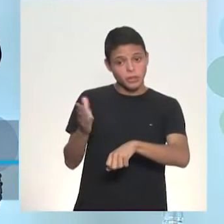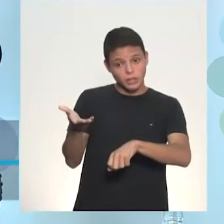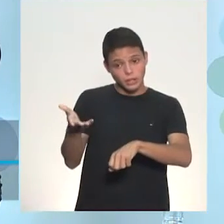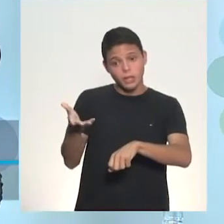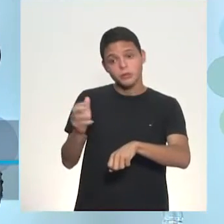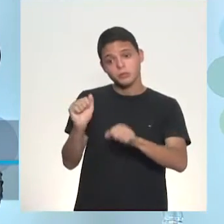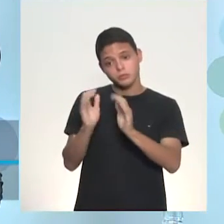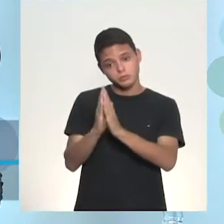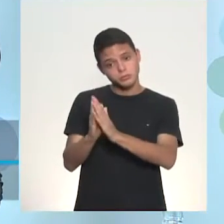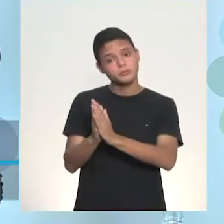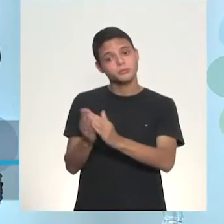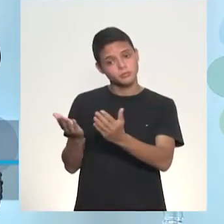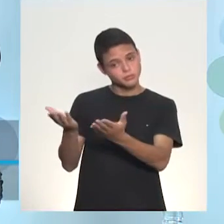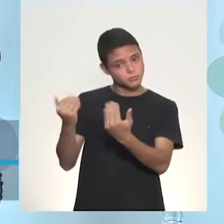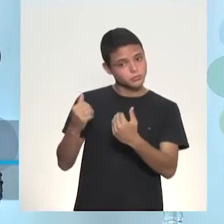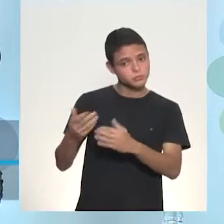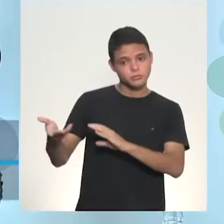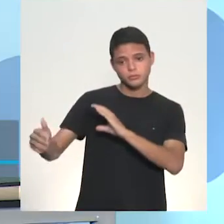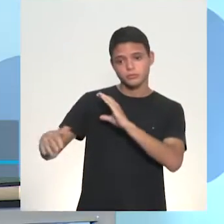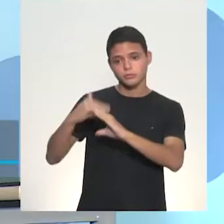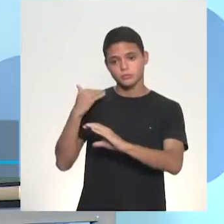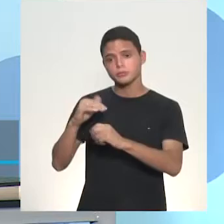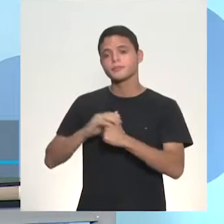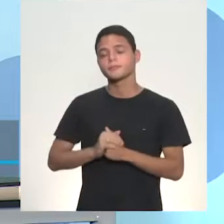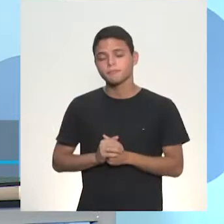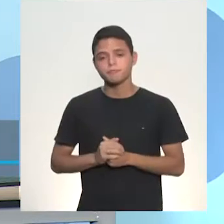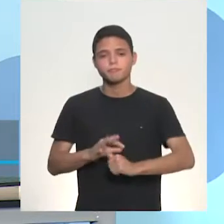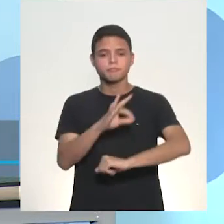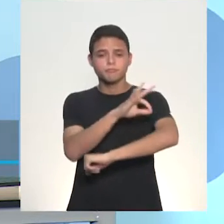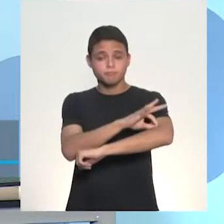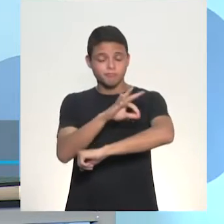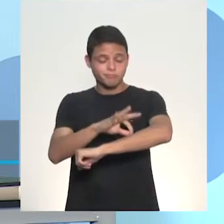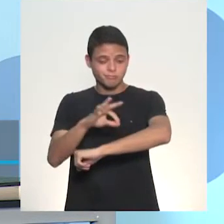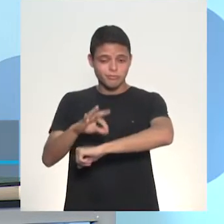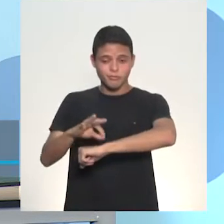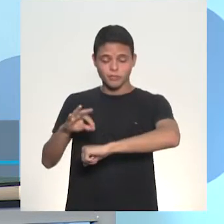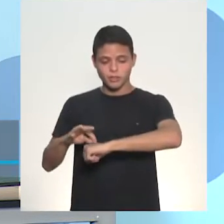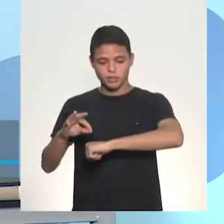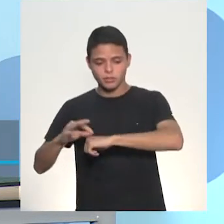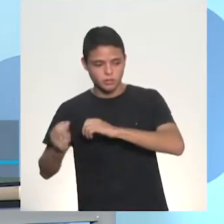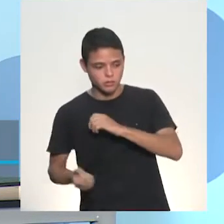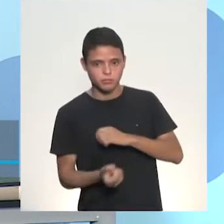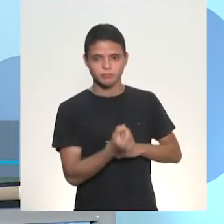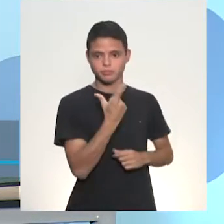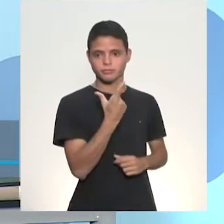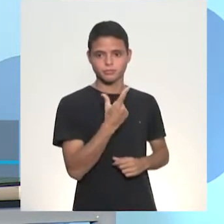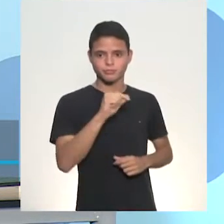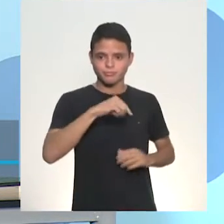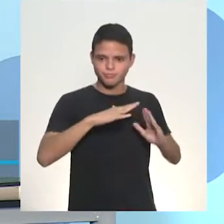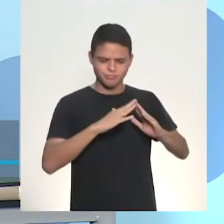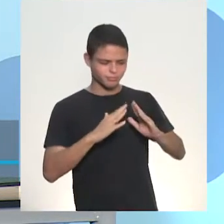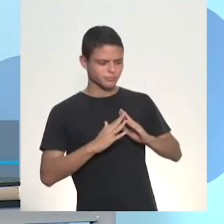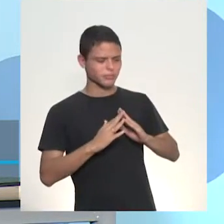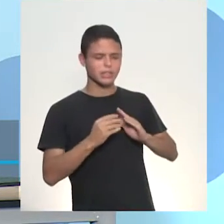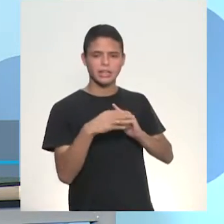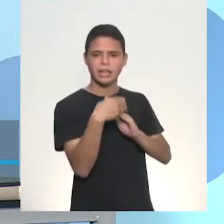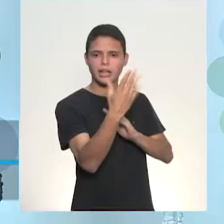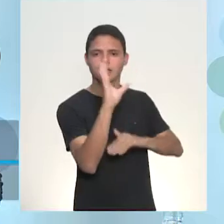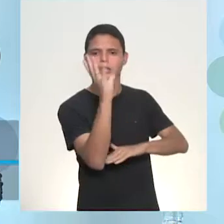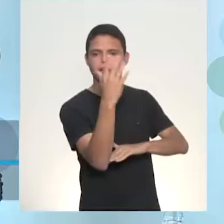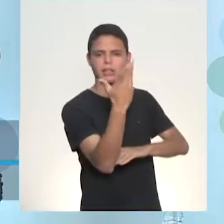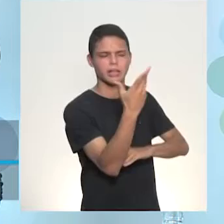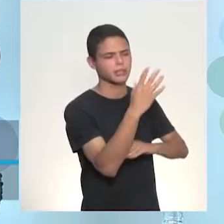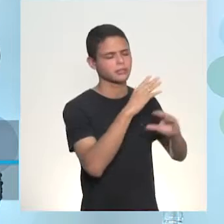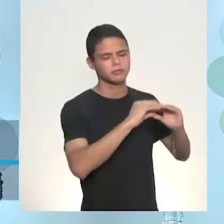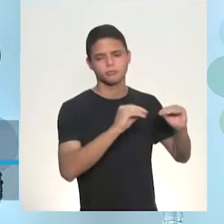ficando doidinho. Então, vocês Até têm porque que... se o cupim está aparecendo em casa é porque ele não está achando mais espaço na floresta, né? Ó, teve aqui, a Provaléria